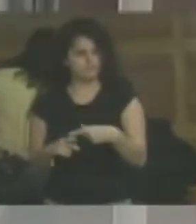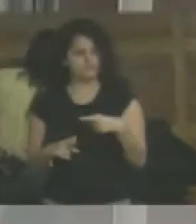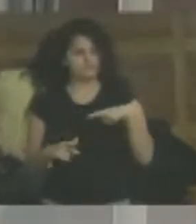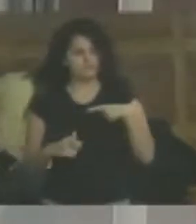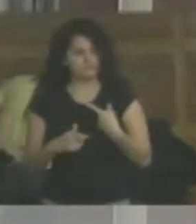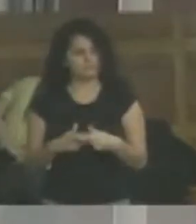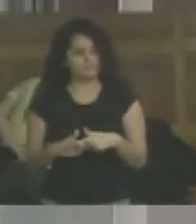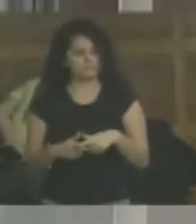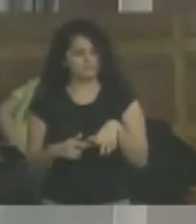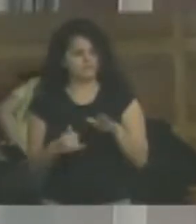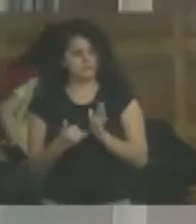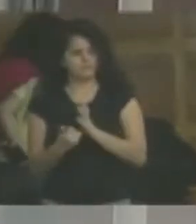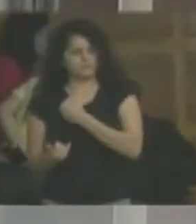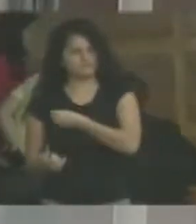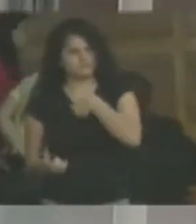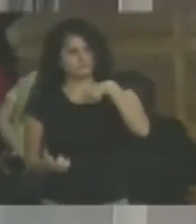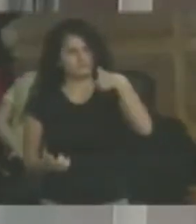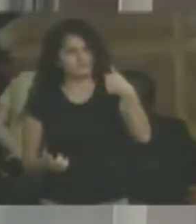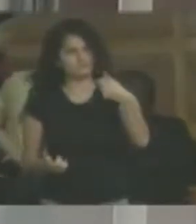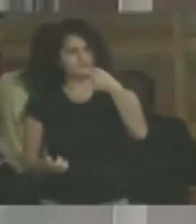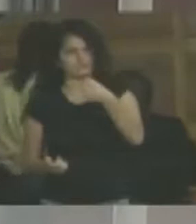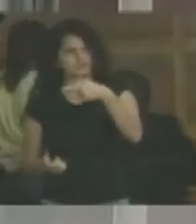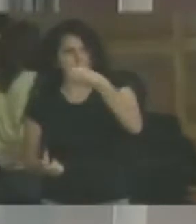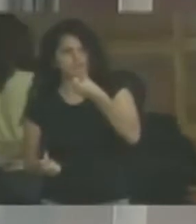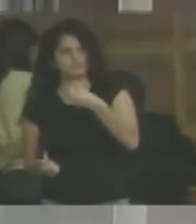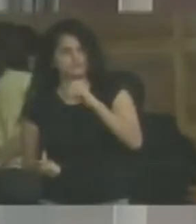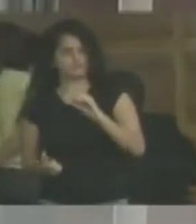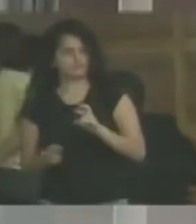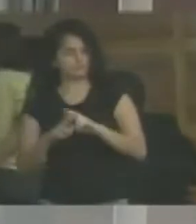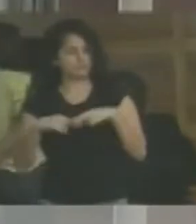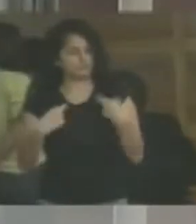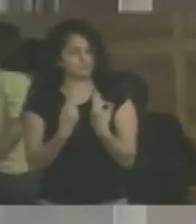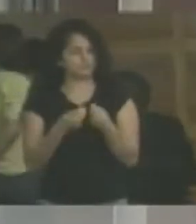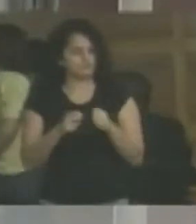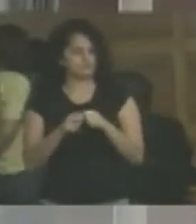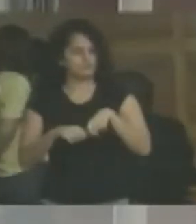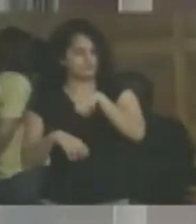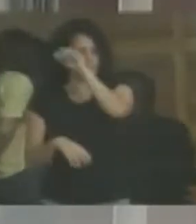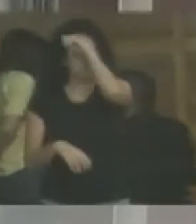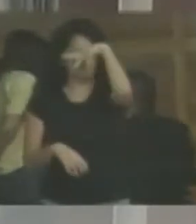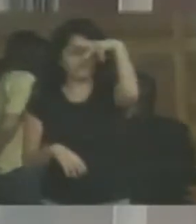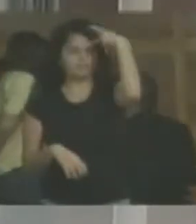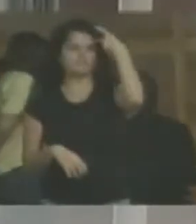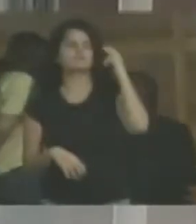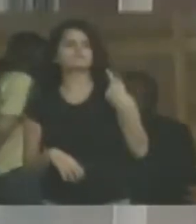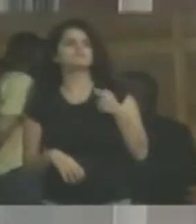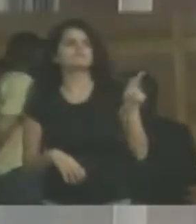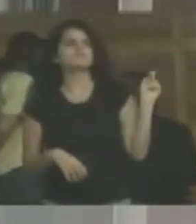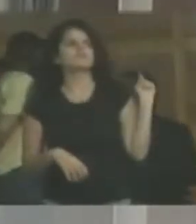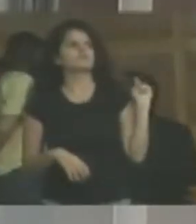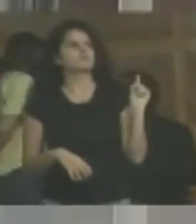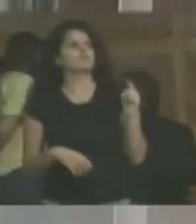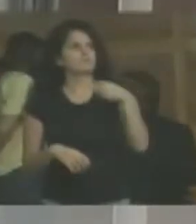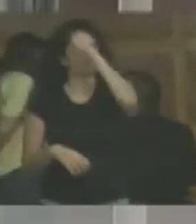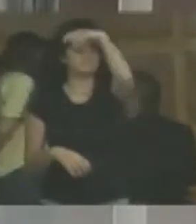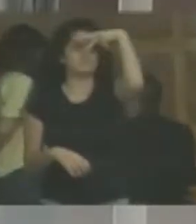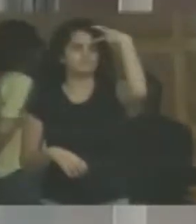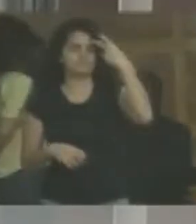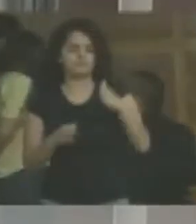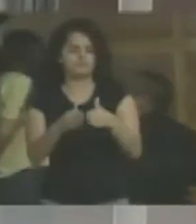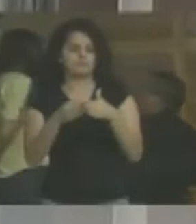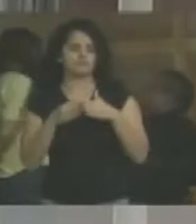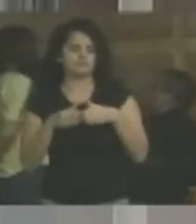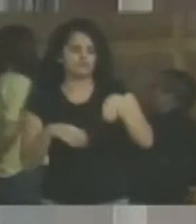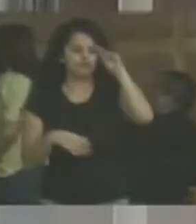número 1760, em uma reunião ocorrida no Salão Nobre da Prefeitura na semana passada, o prefeito solicitou o tenente-coronel